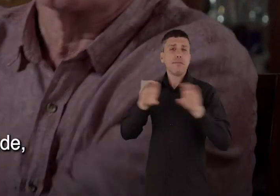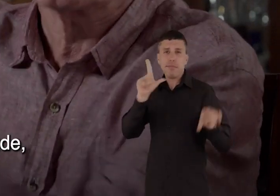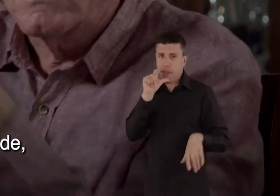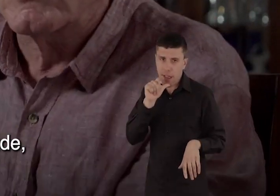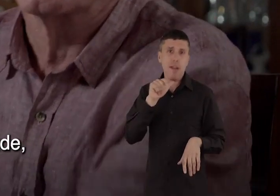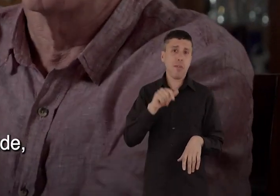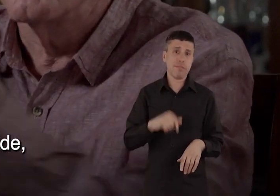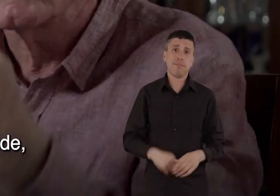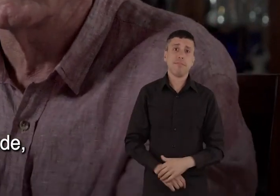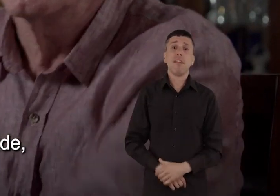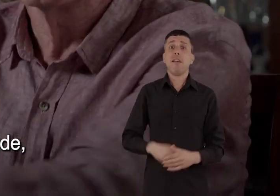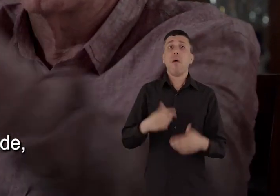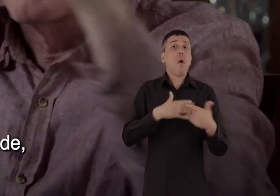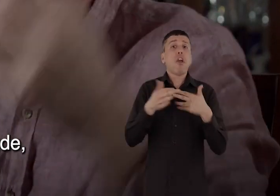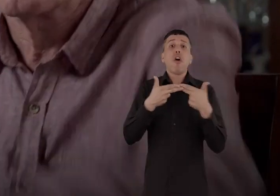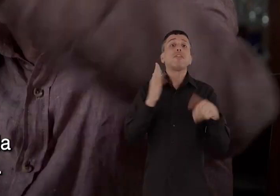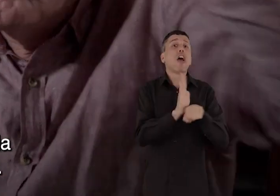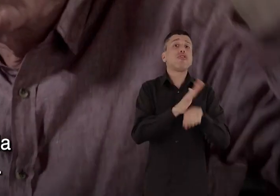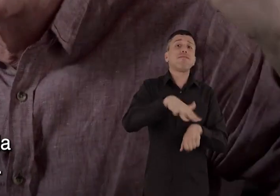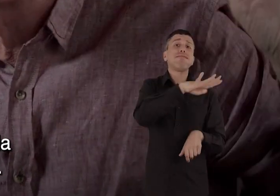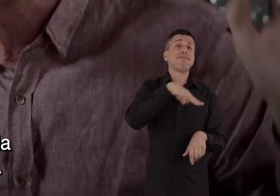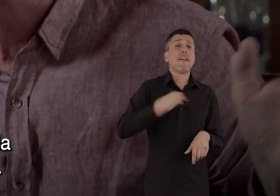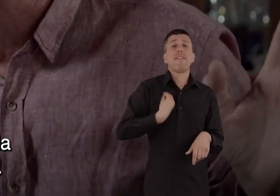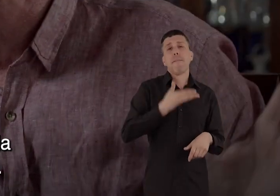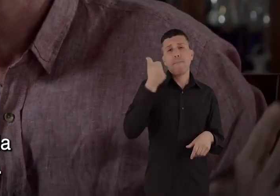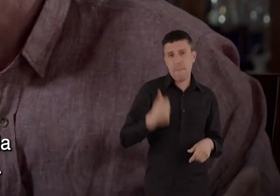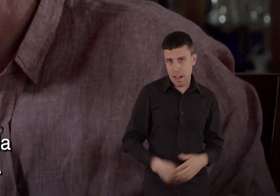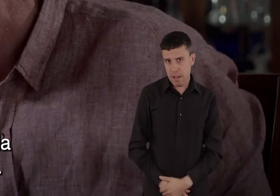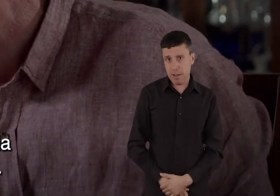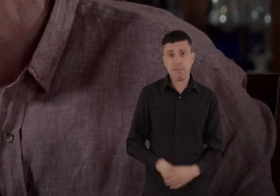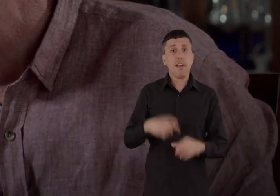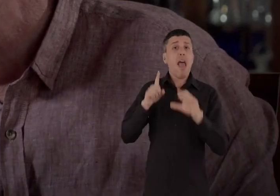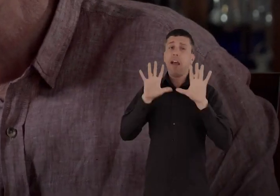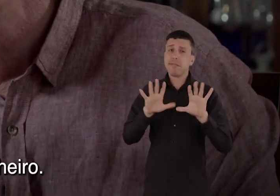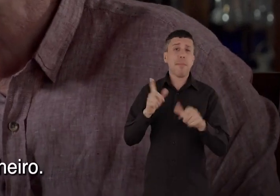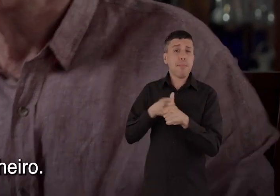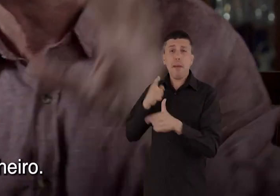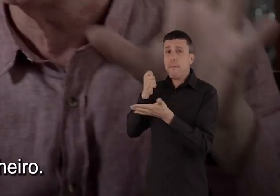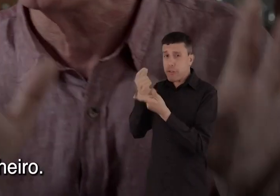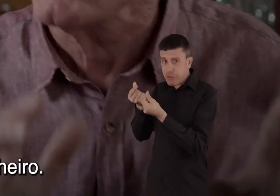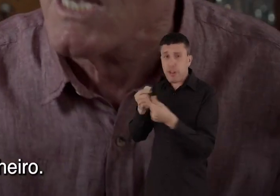estrada, de educação, de saúde, de saneamento, do que for lá da vida do povo brasileiro. Ou seja, primeiro o